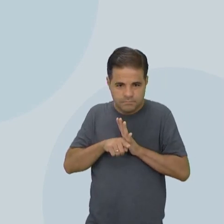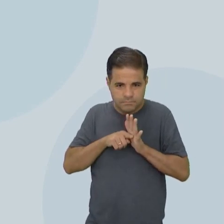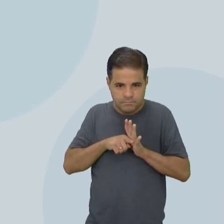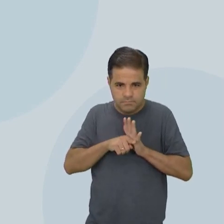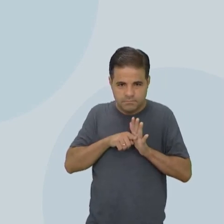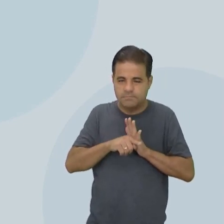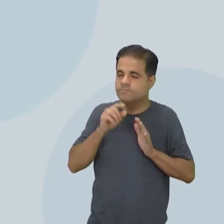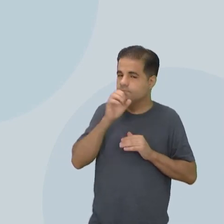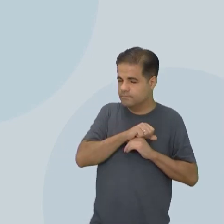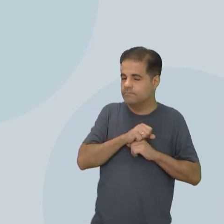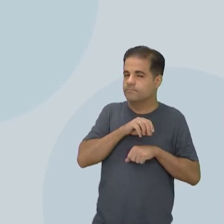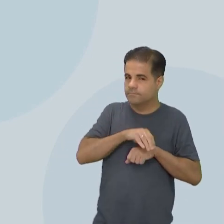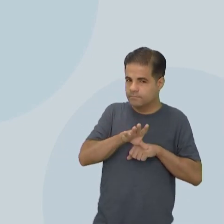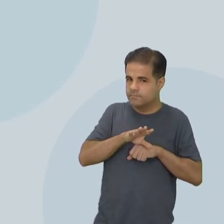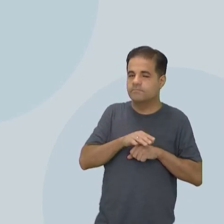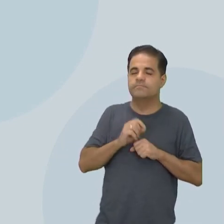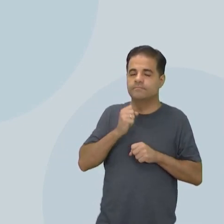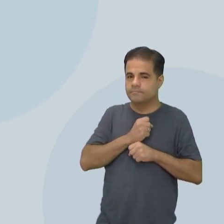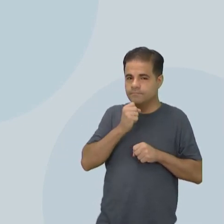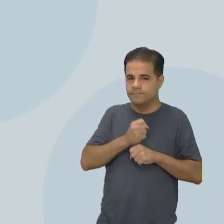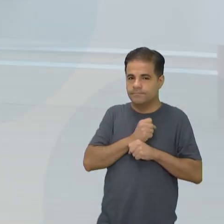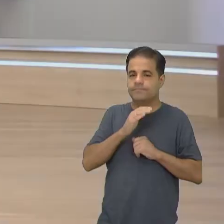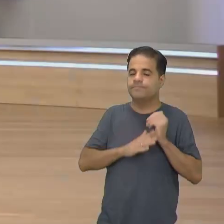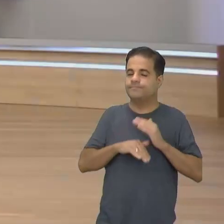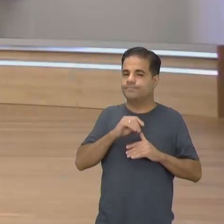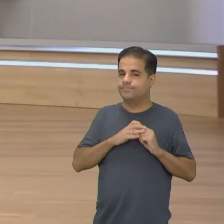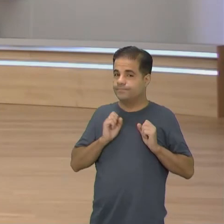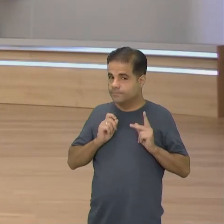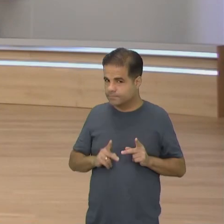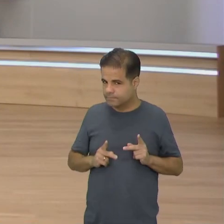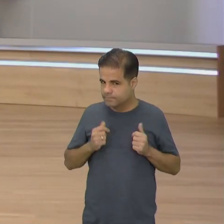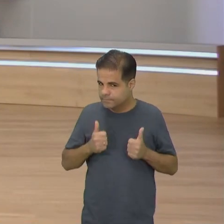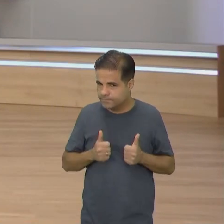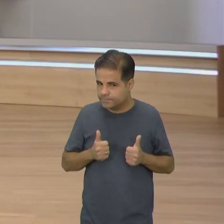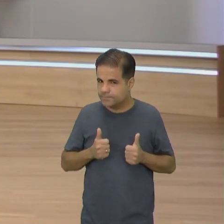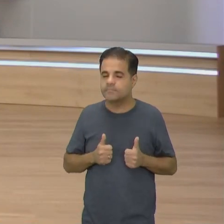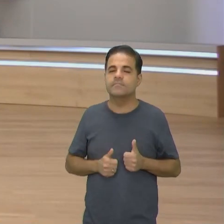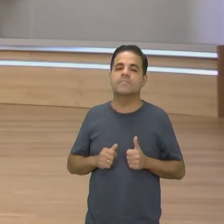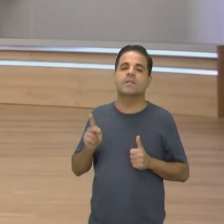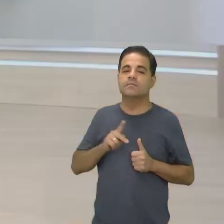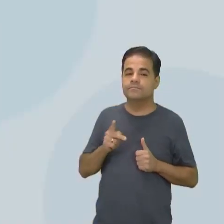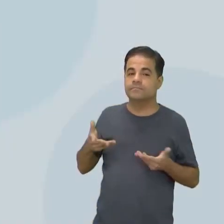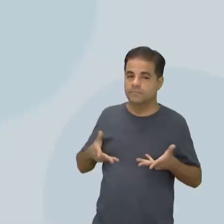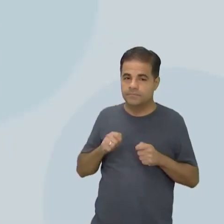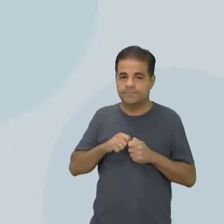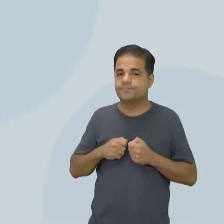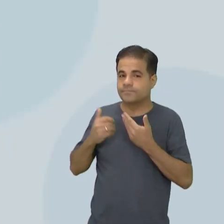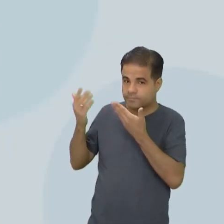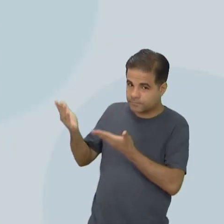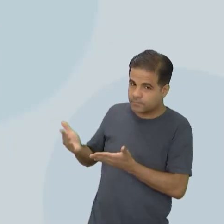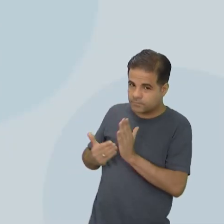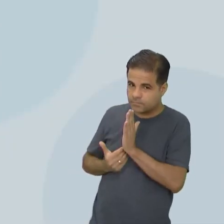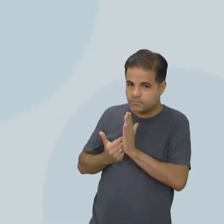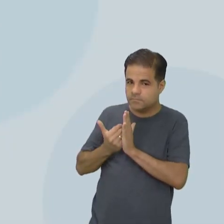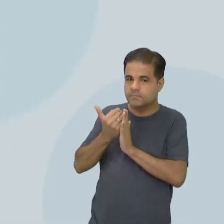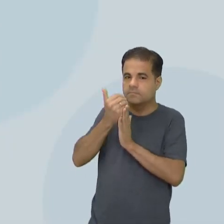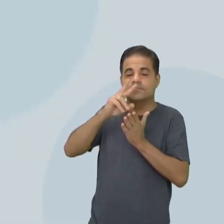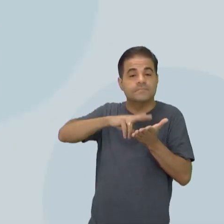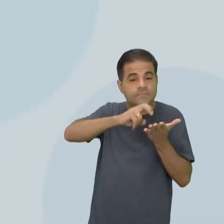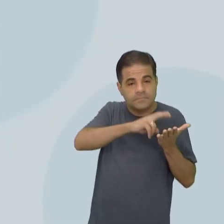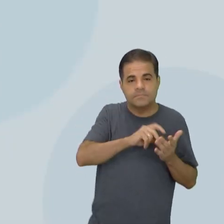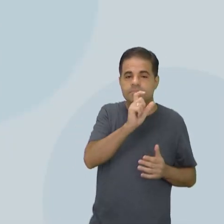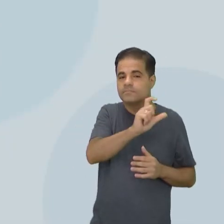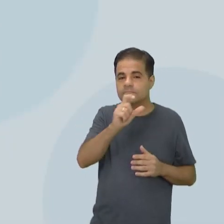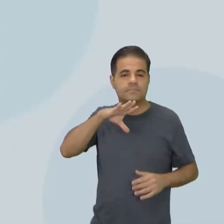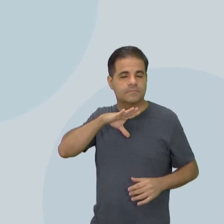mesmo a tarefa, né? É isso aí, construa o seu vocabulário. Tá bom? Mural do professor, o que fizemos hoje? Aumentamos o vocabulário de